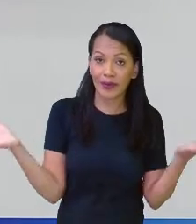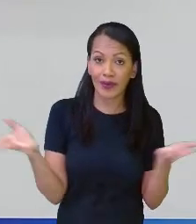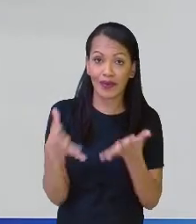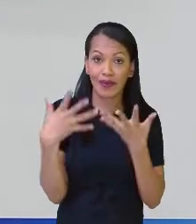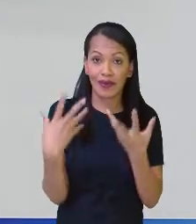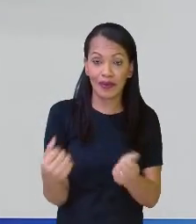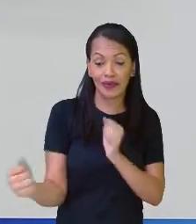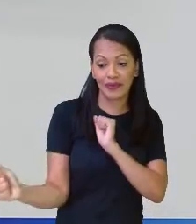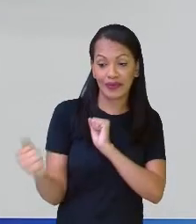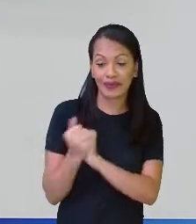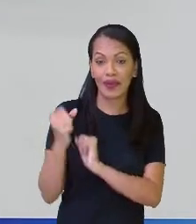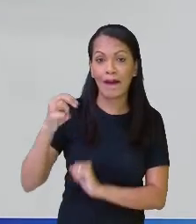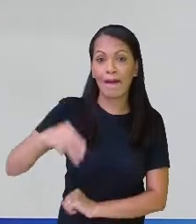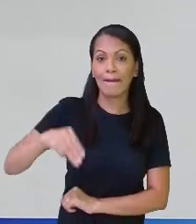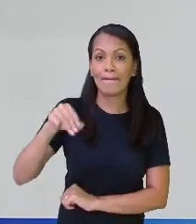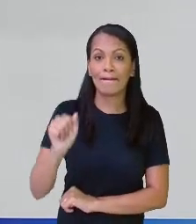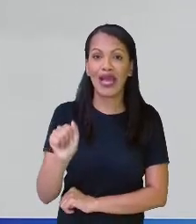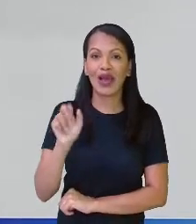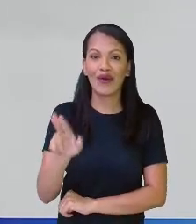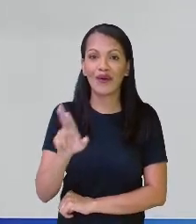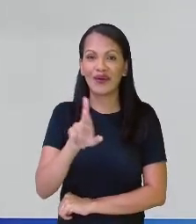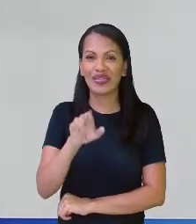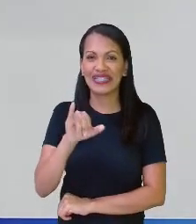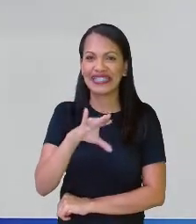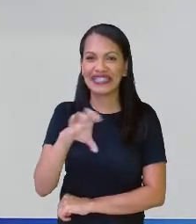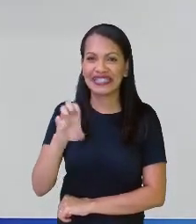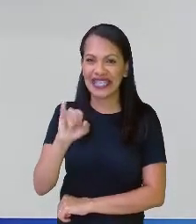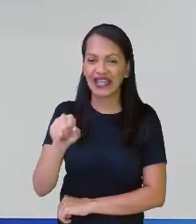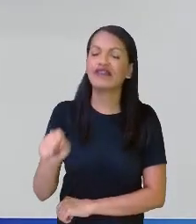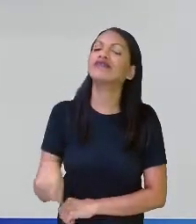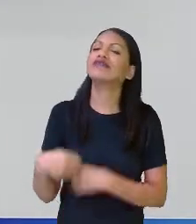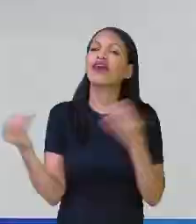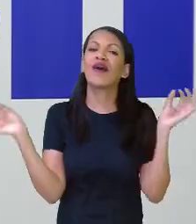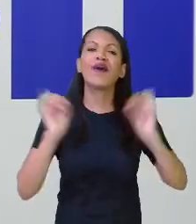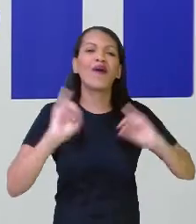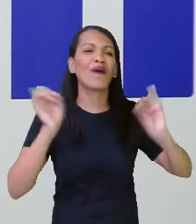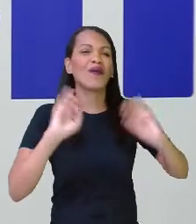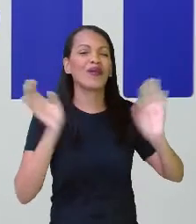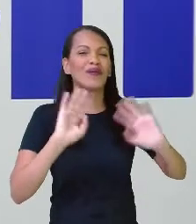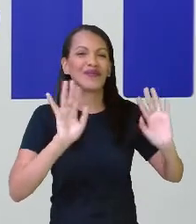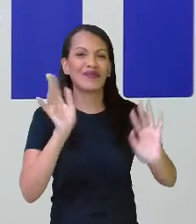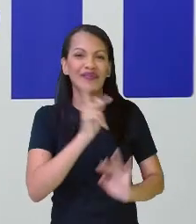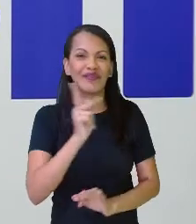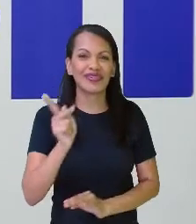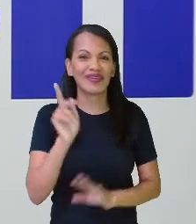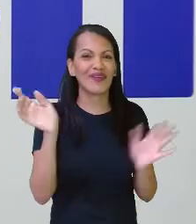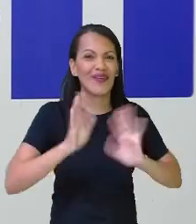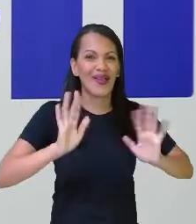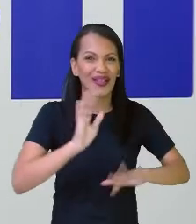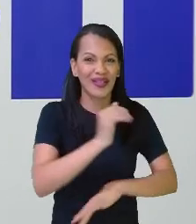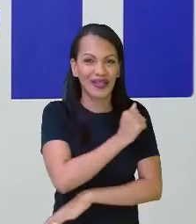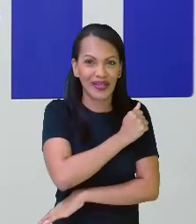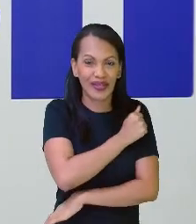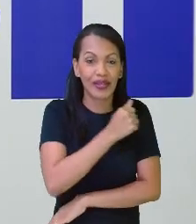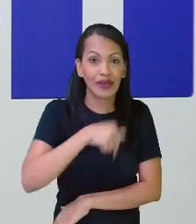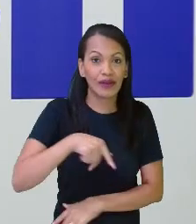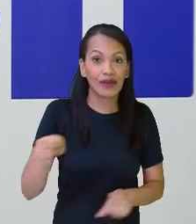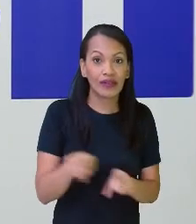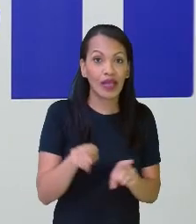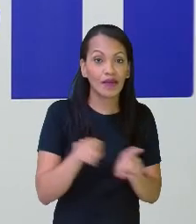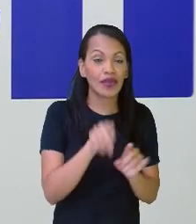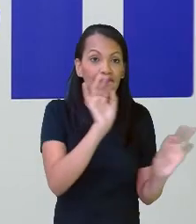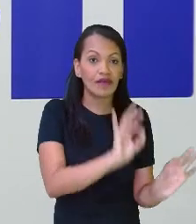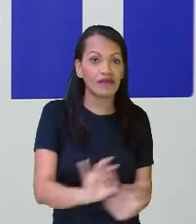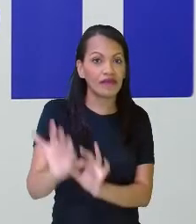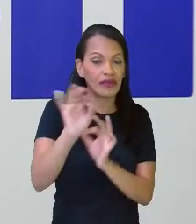aqui comigo está a professora Mauricéia. Bem-vinda, professora Mauricéia. Olá, professora Sinara. Olá, estudantes. Eu também estava observando